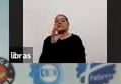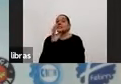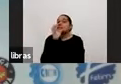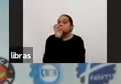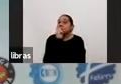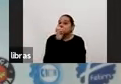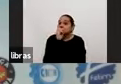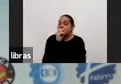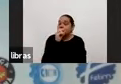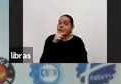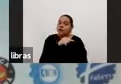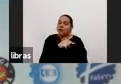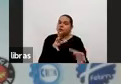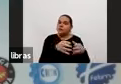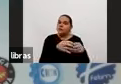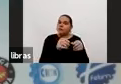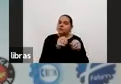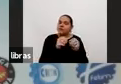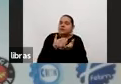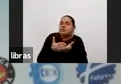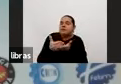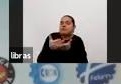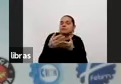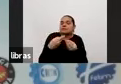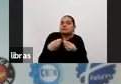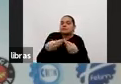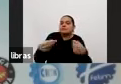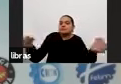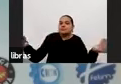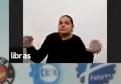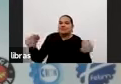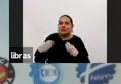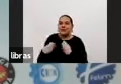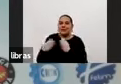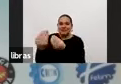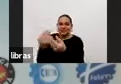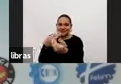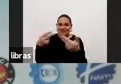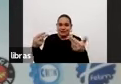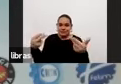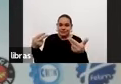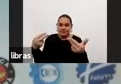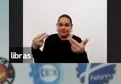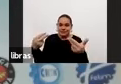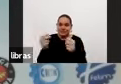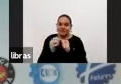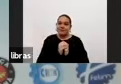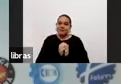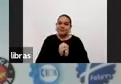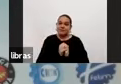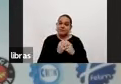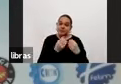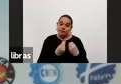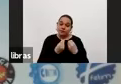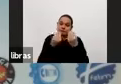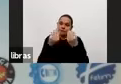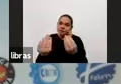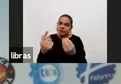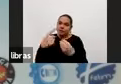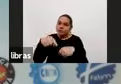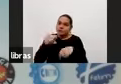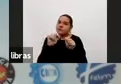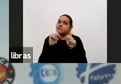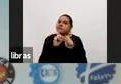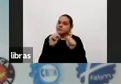a entrega, o início da entrega das doações. Doações que eles se propuseram a fazer